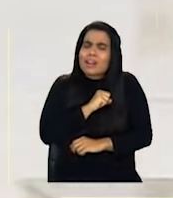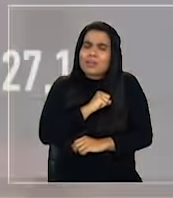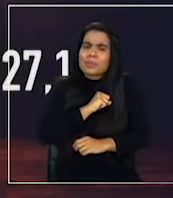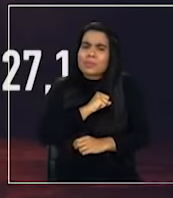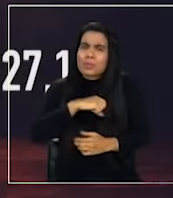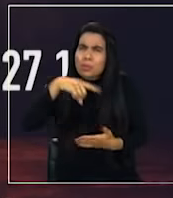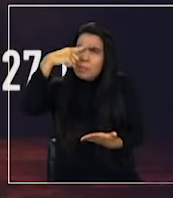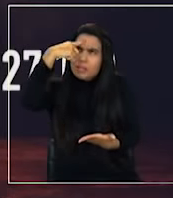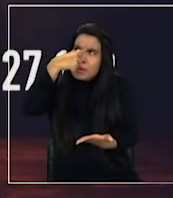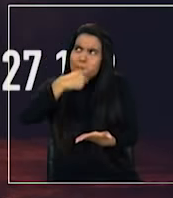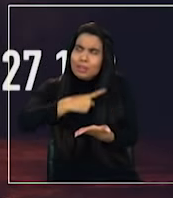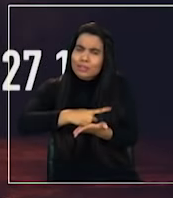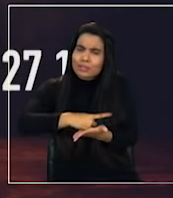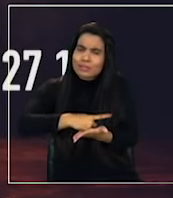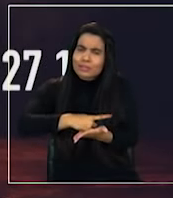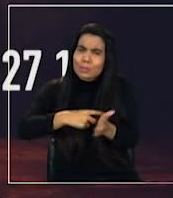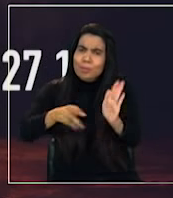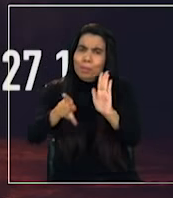mandamentos.